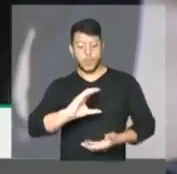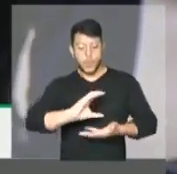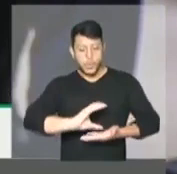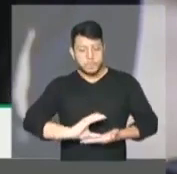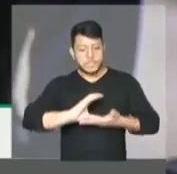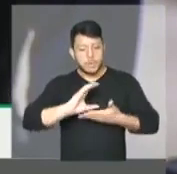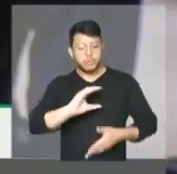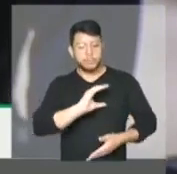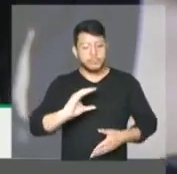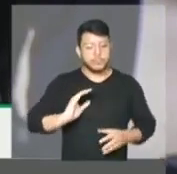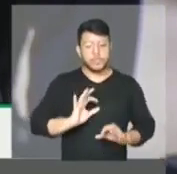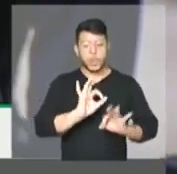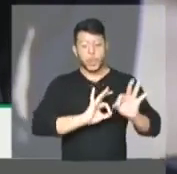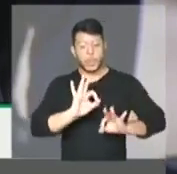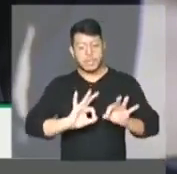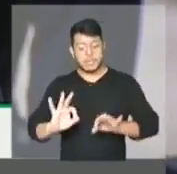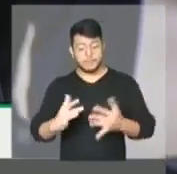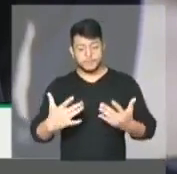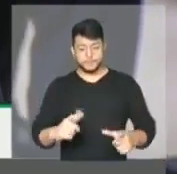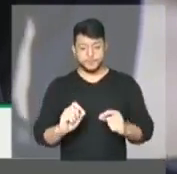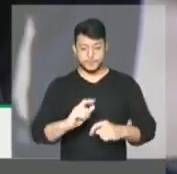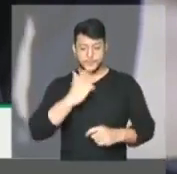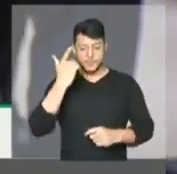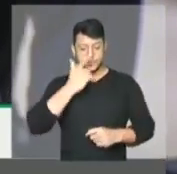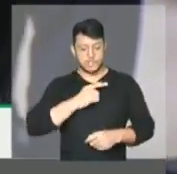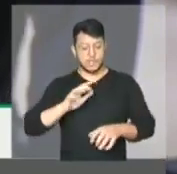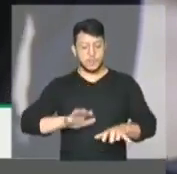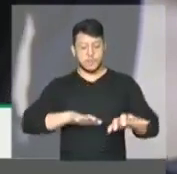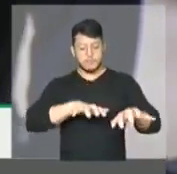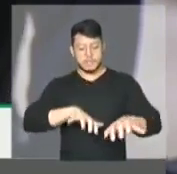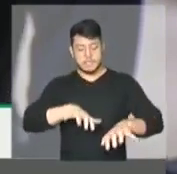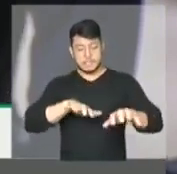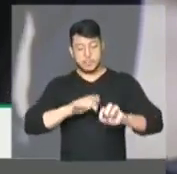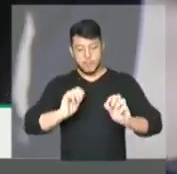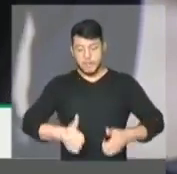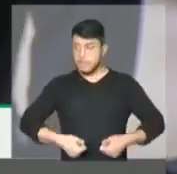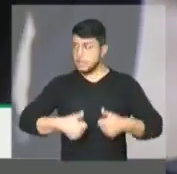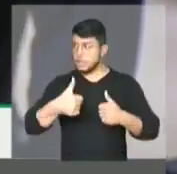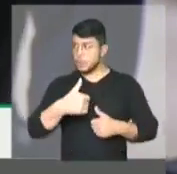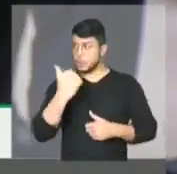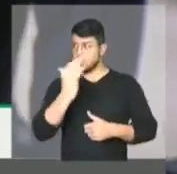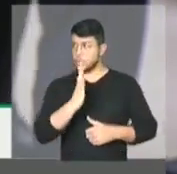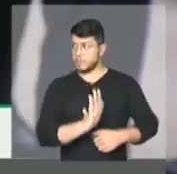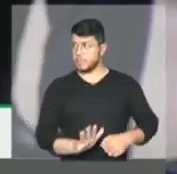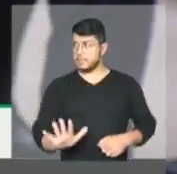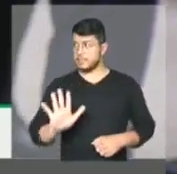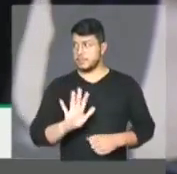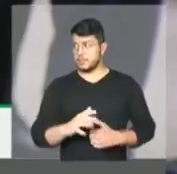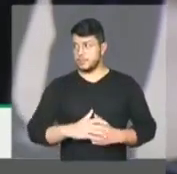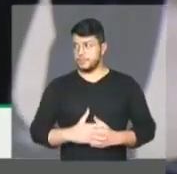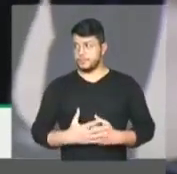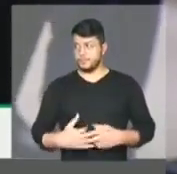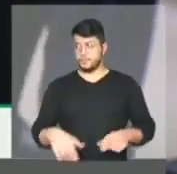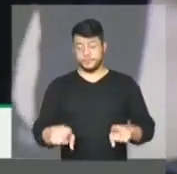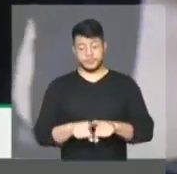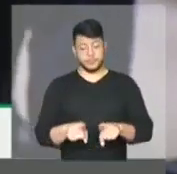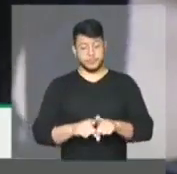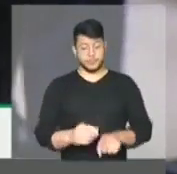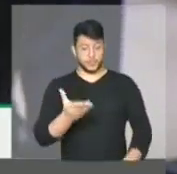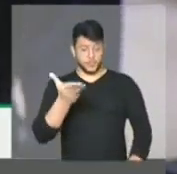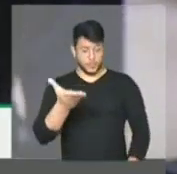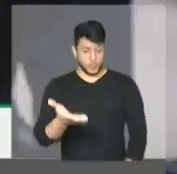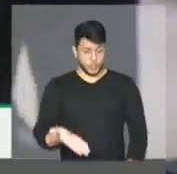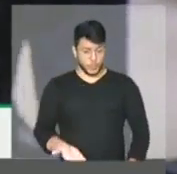o Brasil ter uma mineração responsável e sustentável, que não venha tirar vidas e nem depredar o meio ambiente. Ao mesmo tempo, Vossa